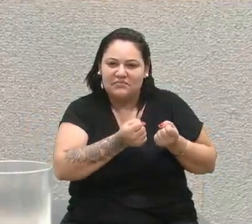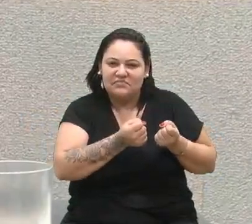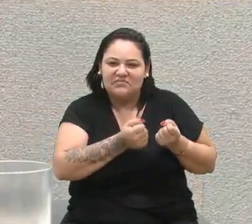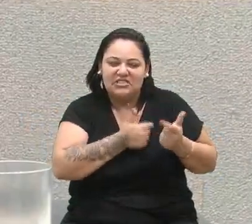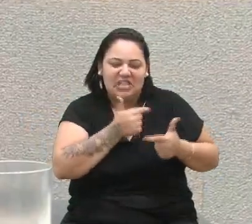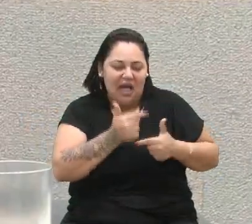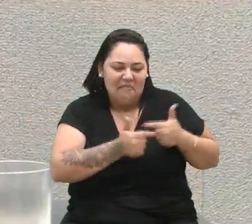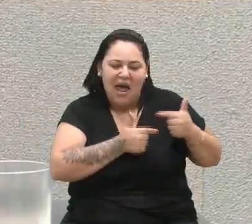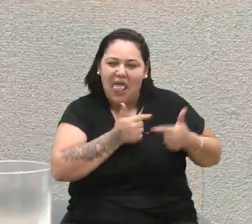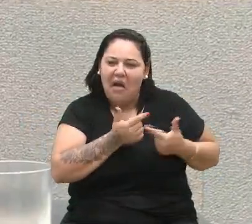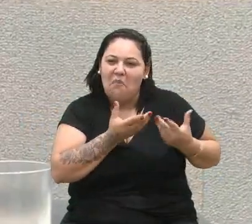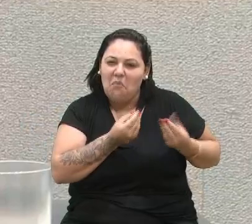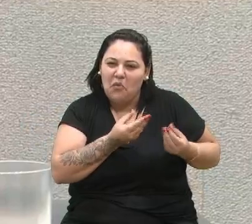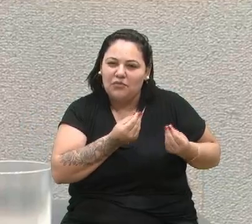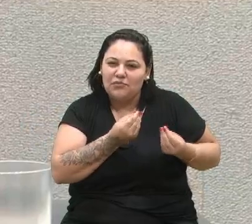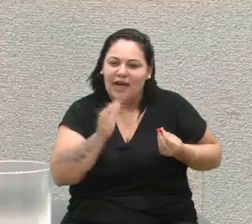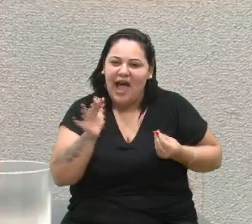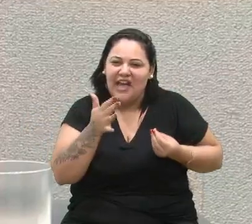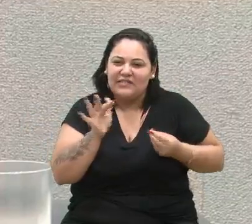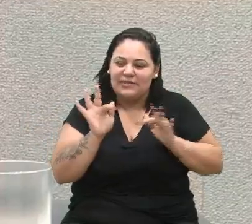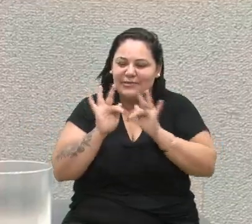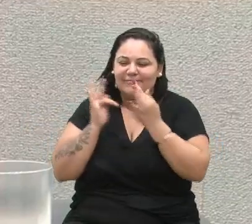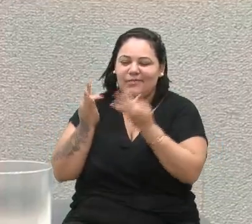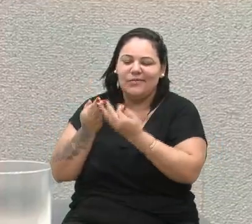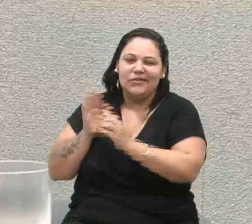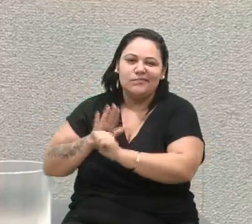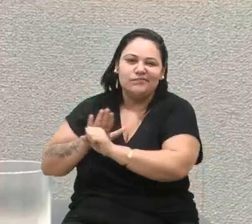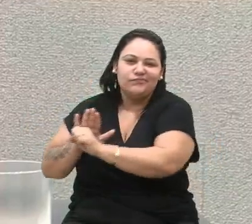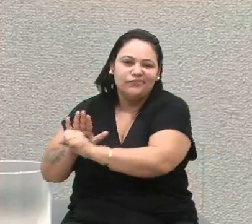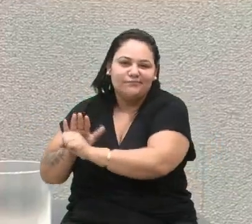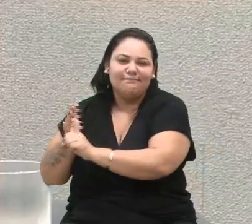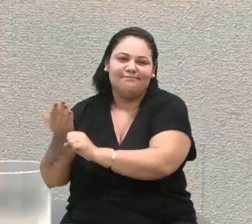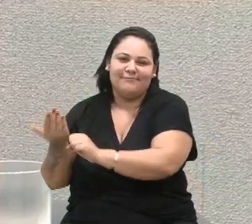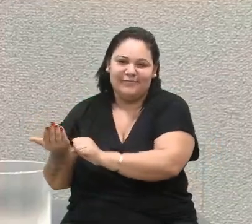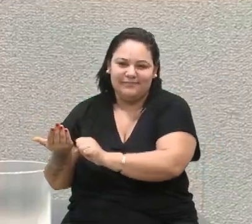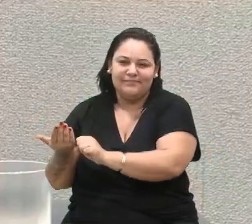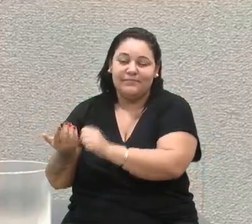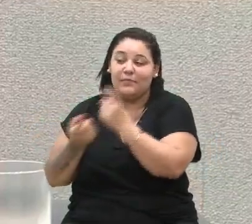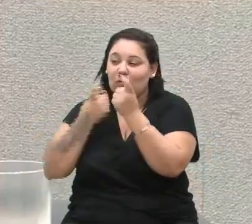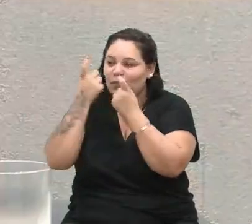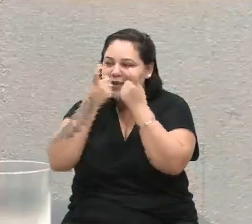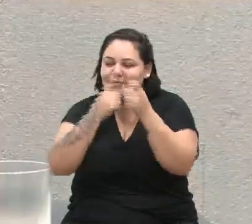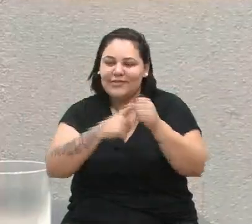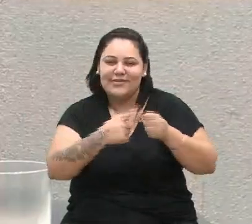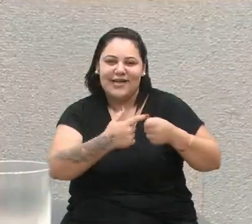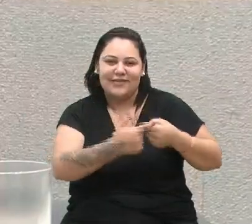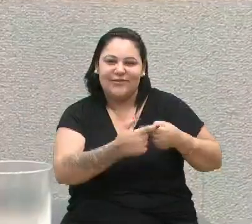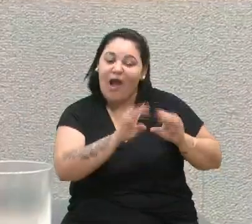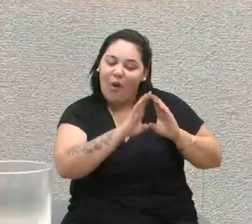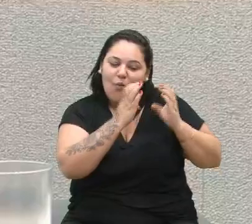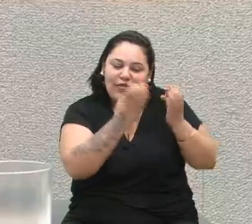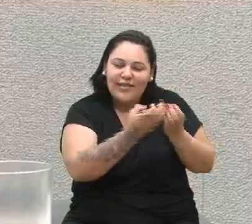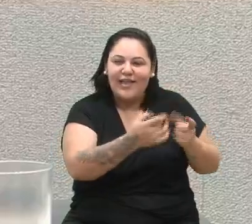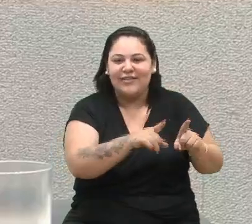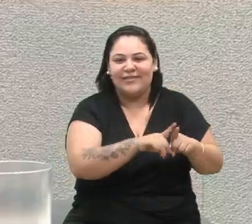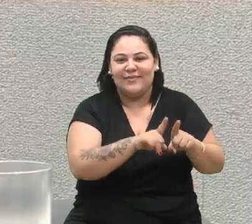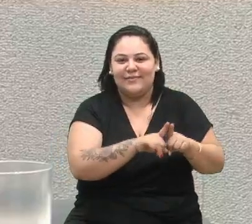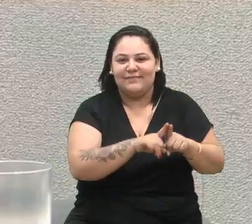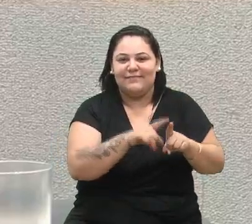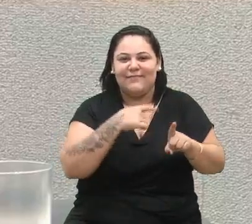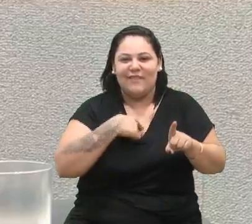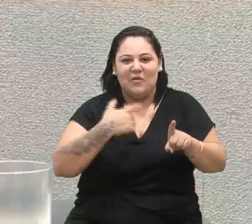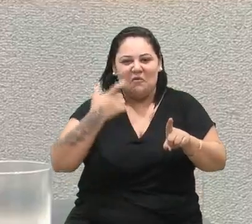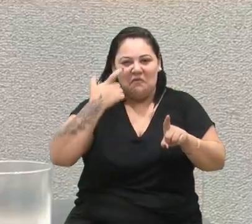a família de lado, preocupado com a sua cidade, preocupado com a sua comunidade, se